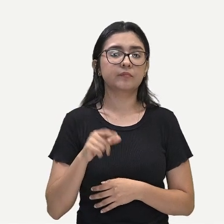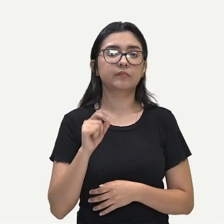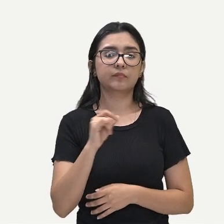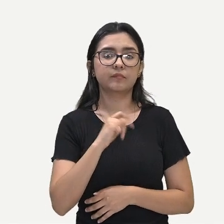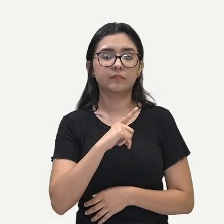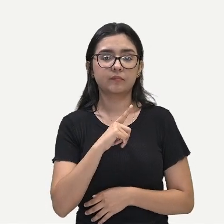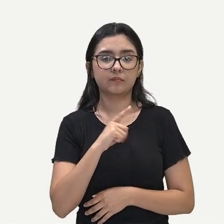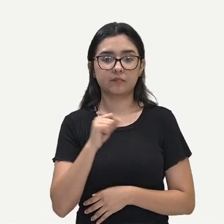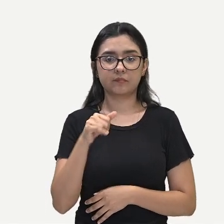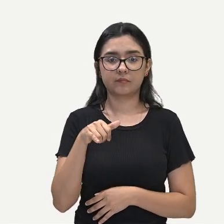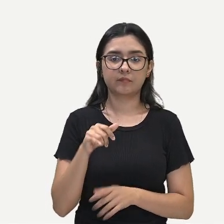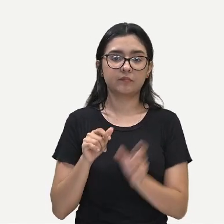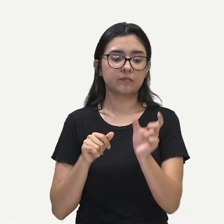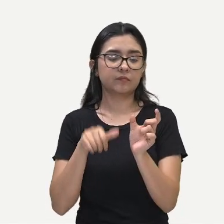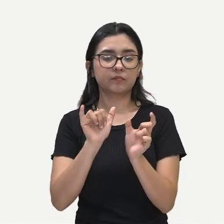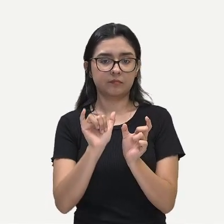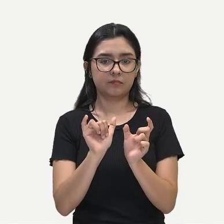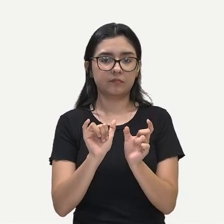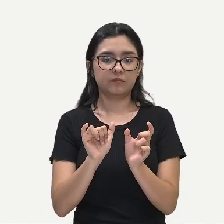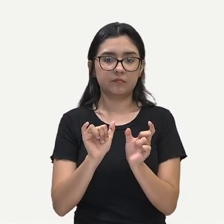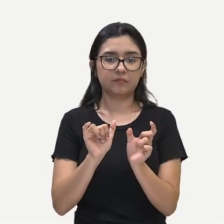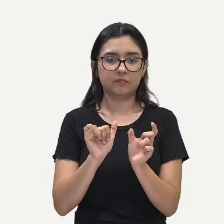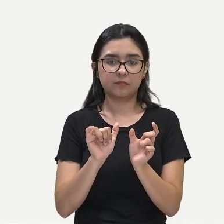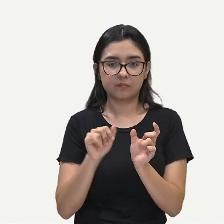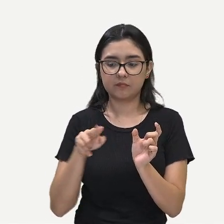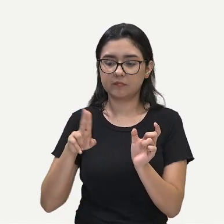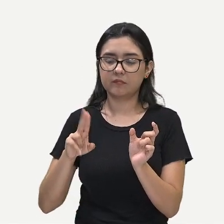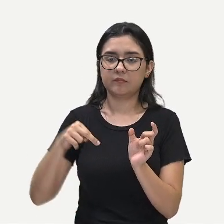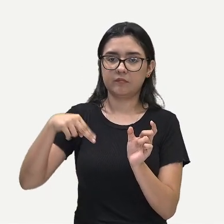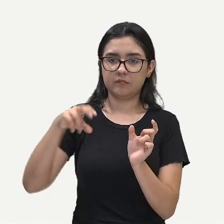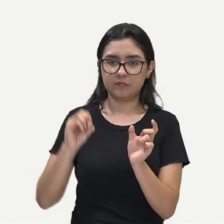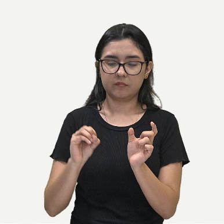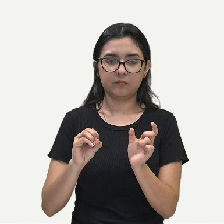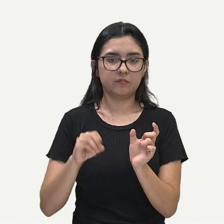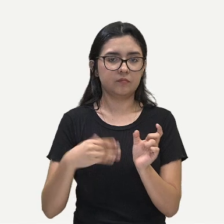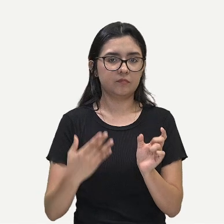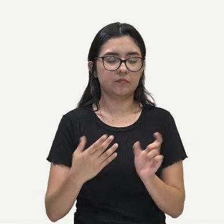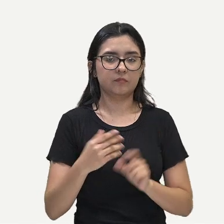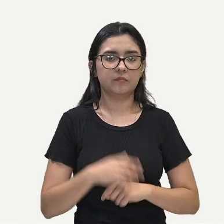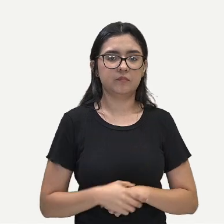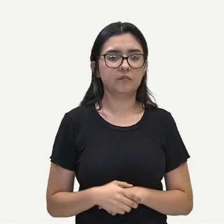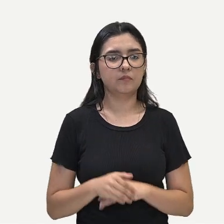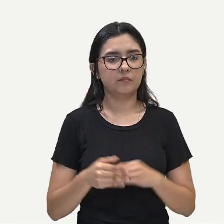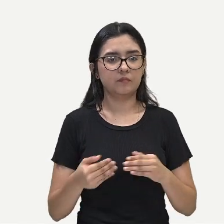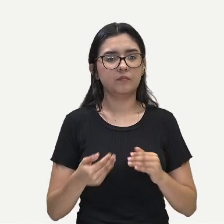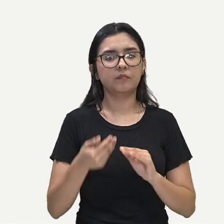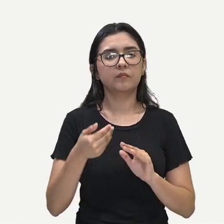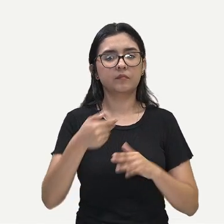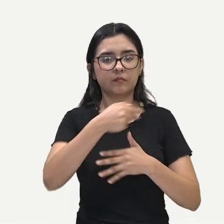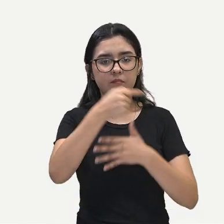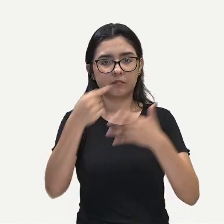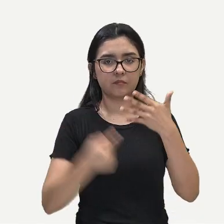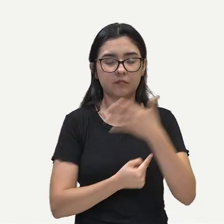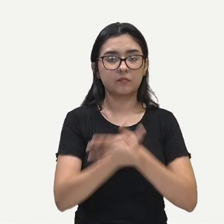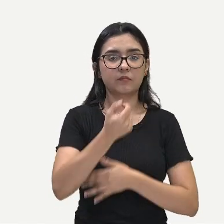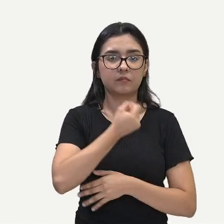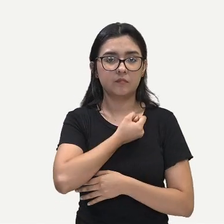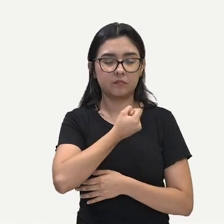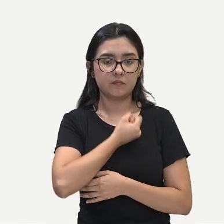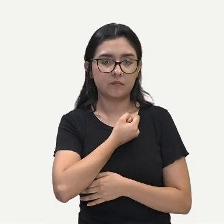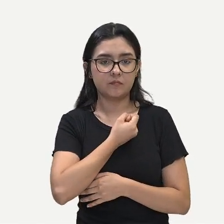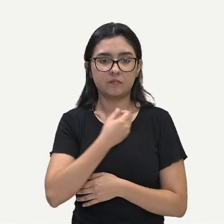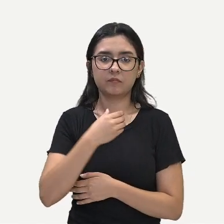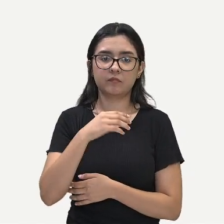Y, de lá, Y no meio. Então, esses são os números cardinales del